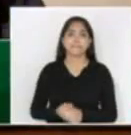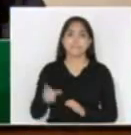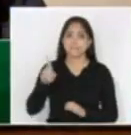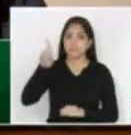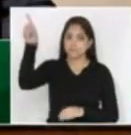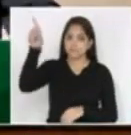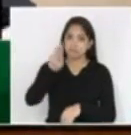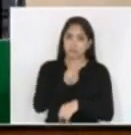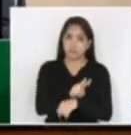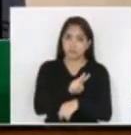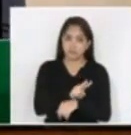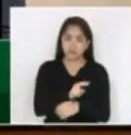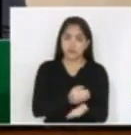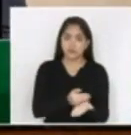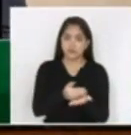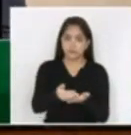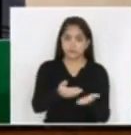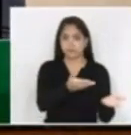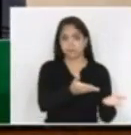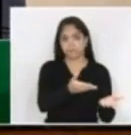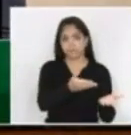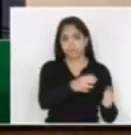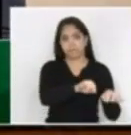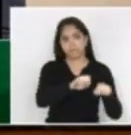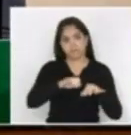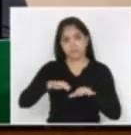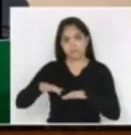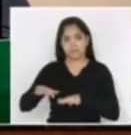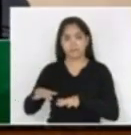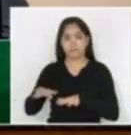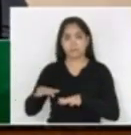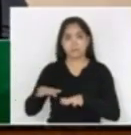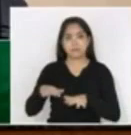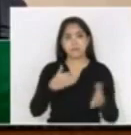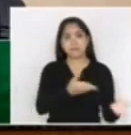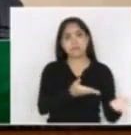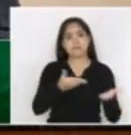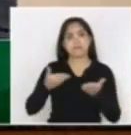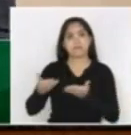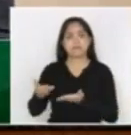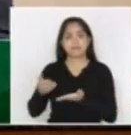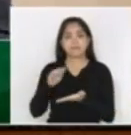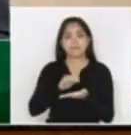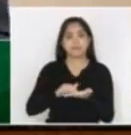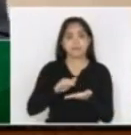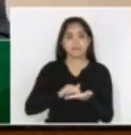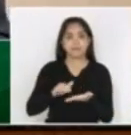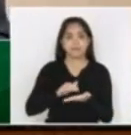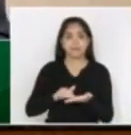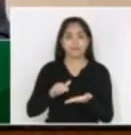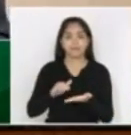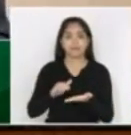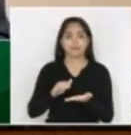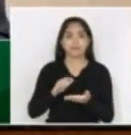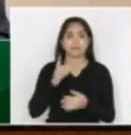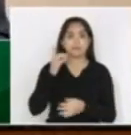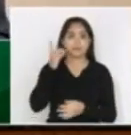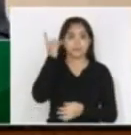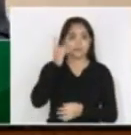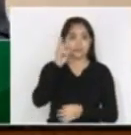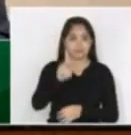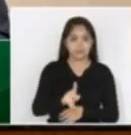Sob a proteção de Deus, declaro aberta a presente sessão. Convido o senhor deputado Padre